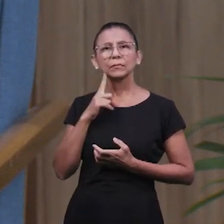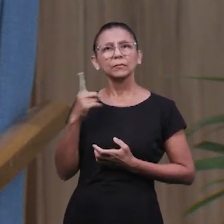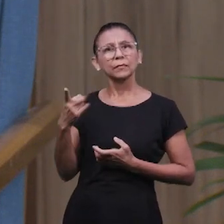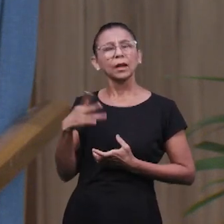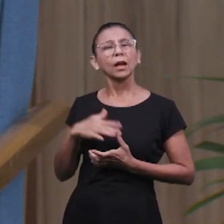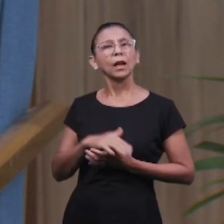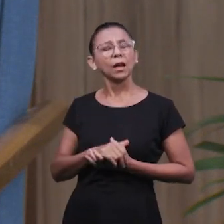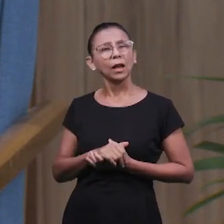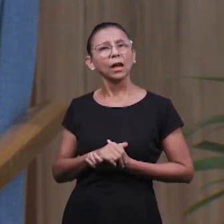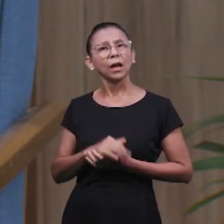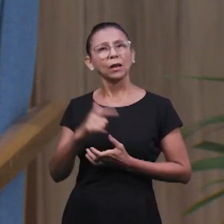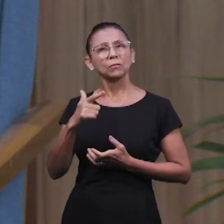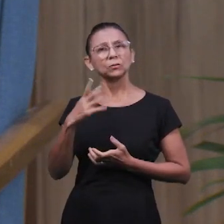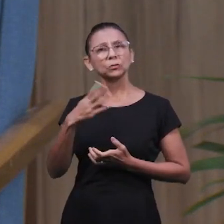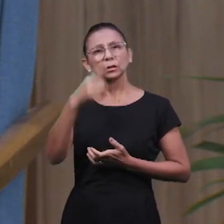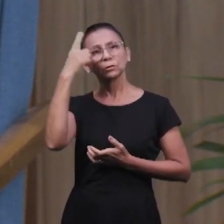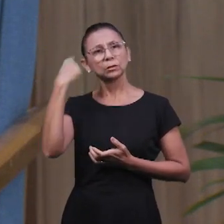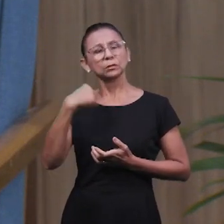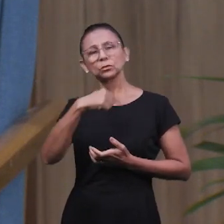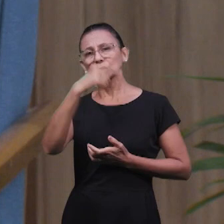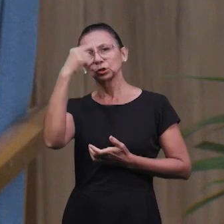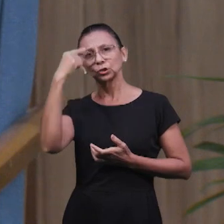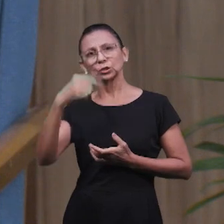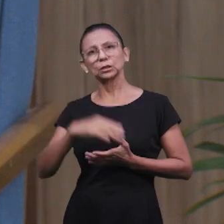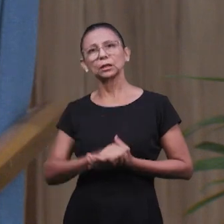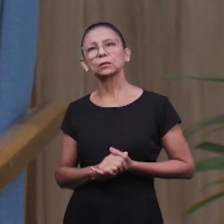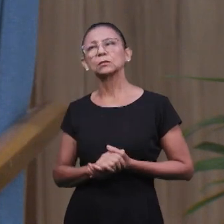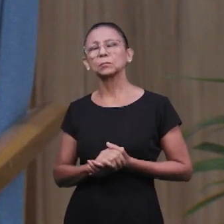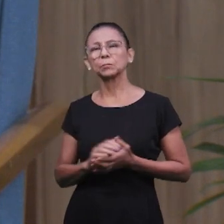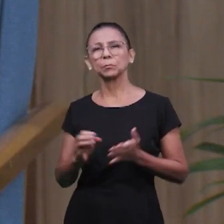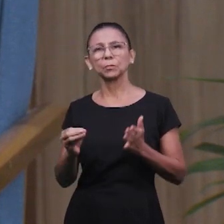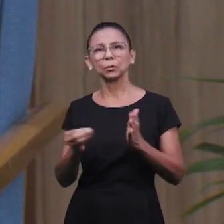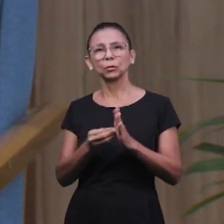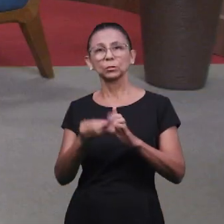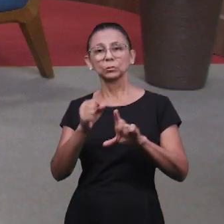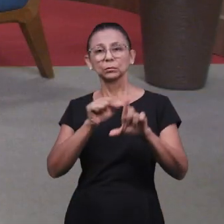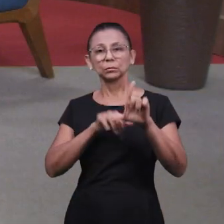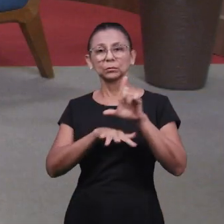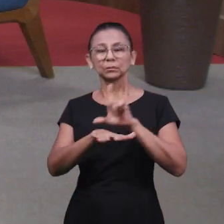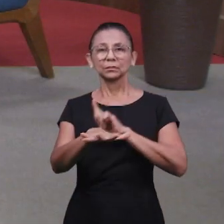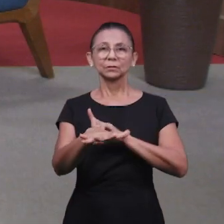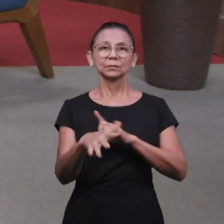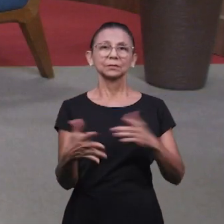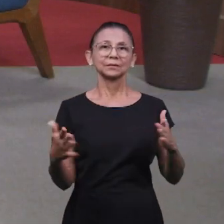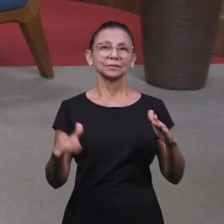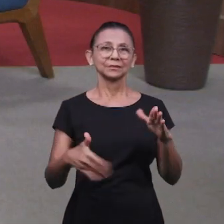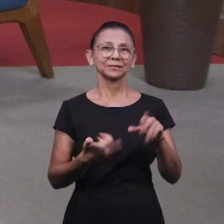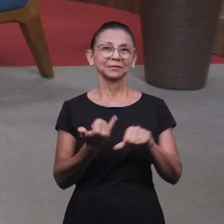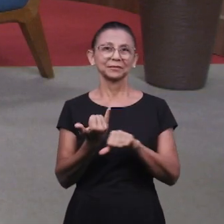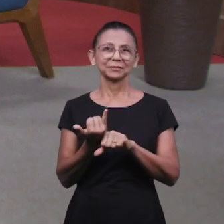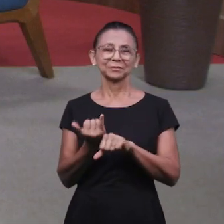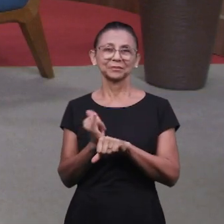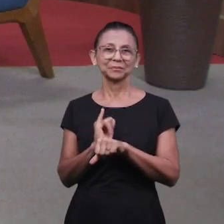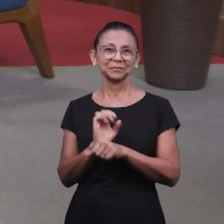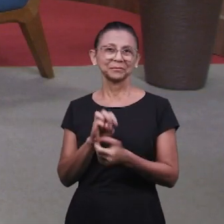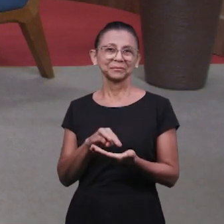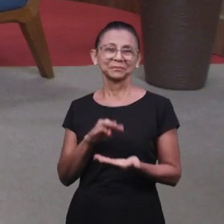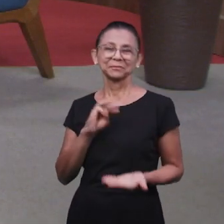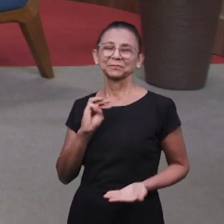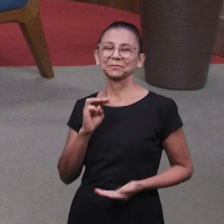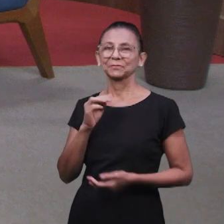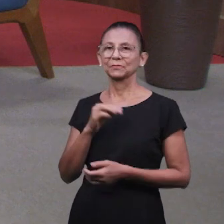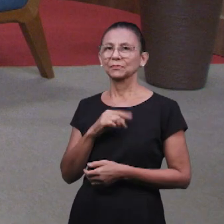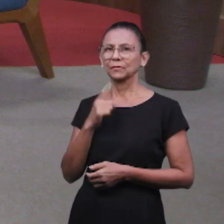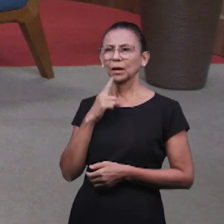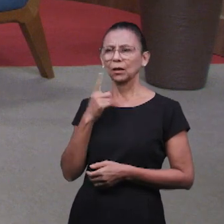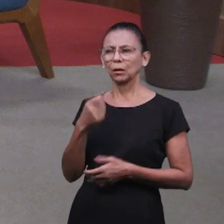24 horas por dia e pode até compartilhar os nossos conteúdos. E aqui no canal da Igreja Cristã Maranata no YouTube você encontra